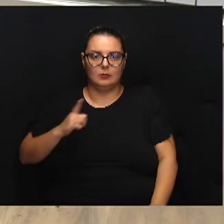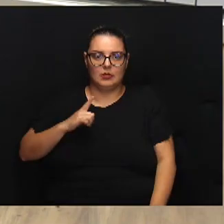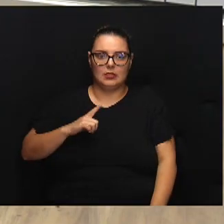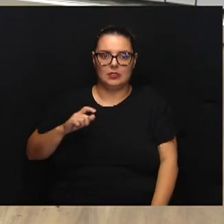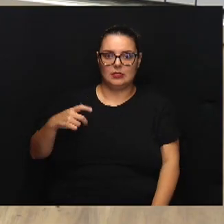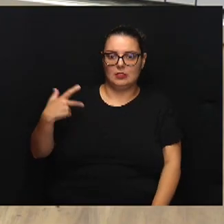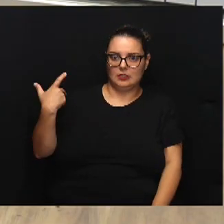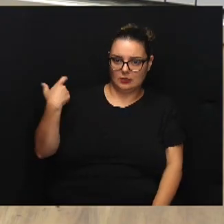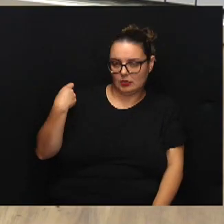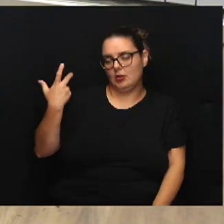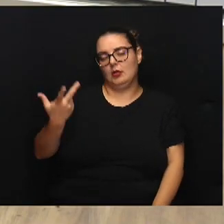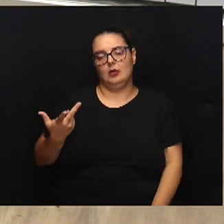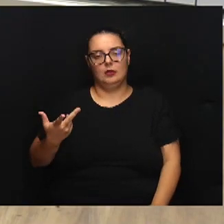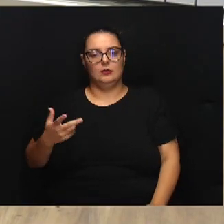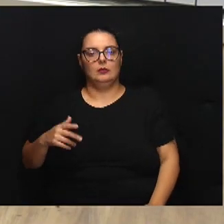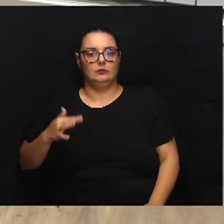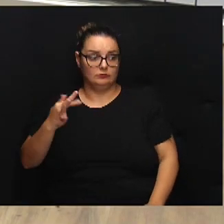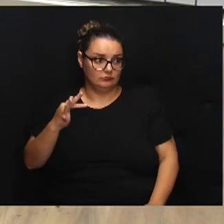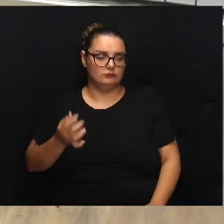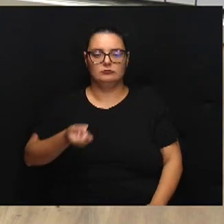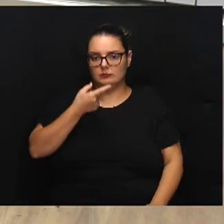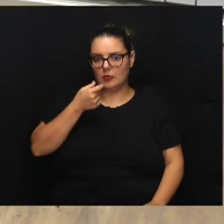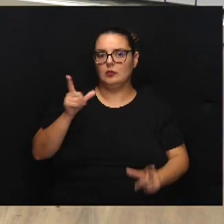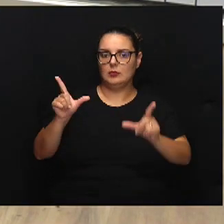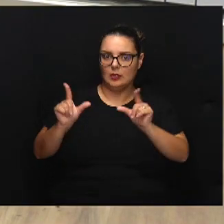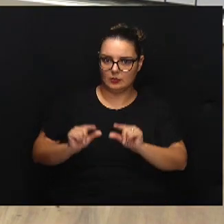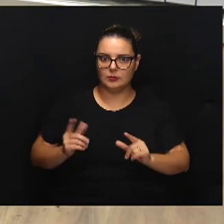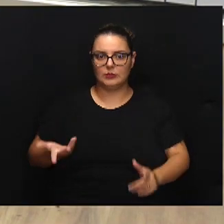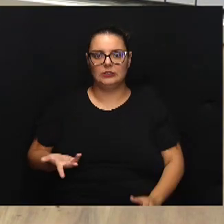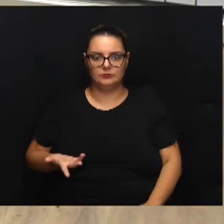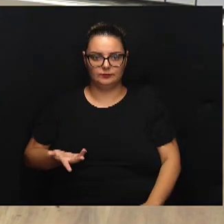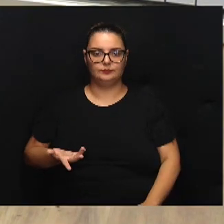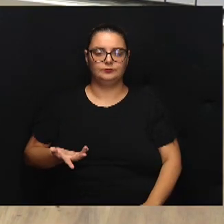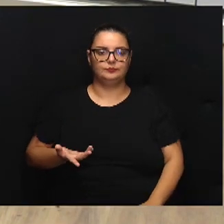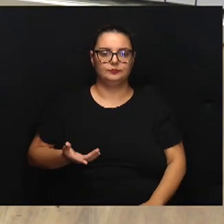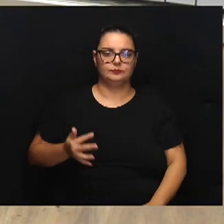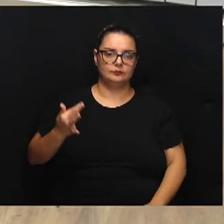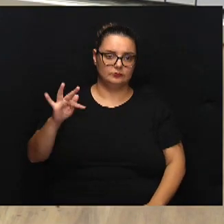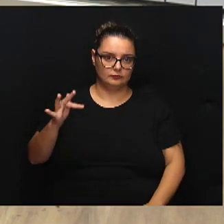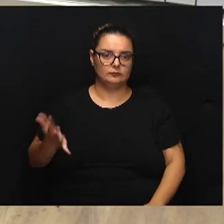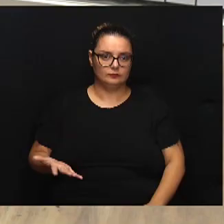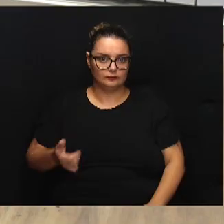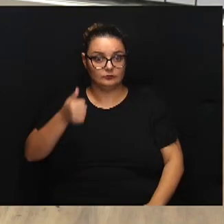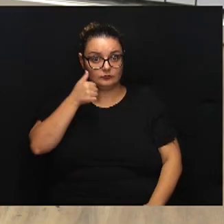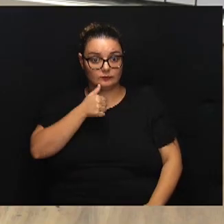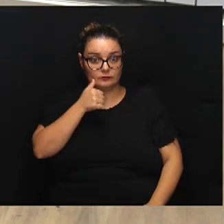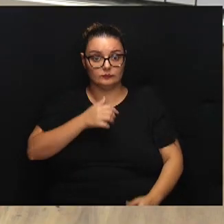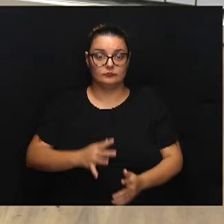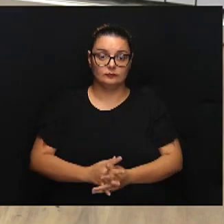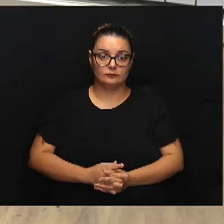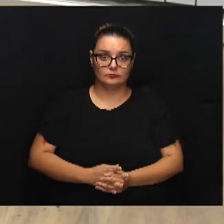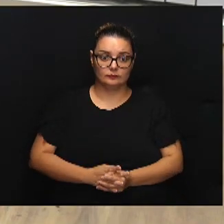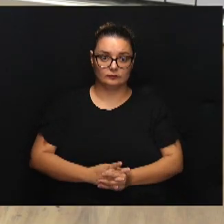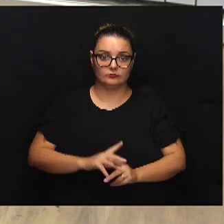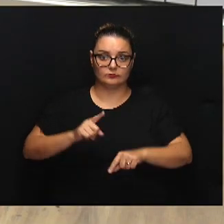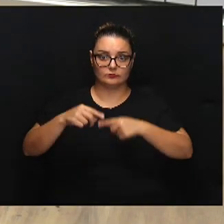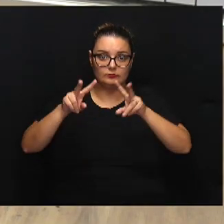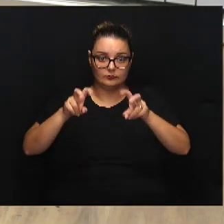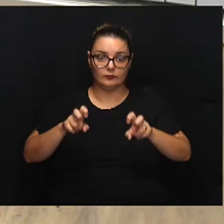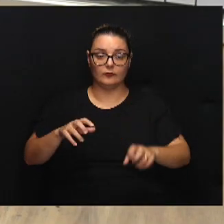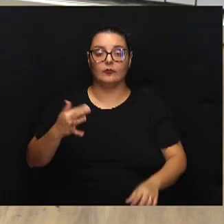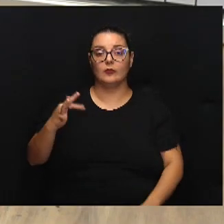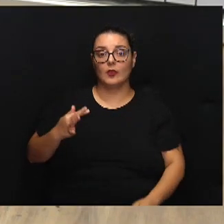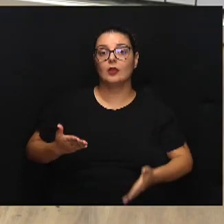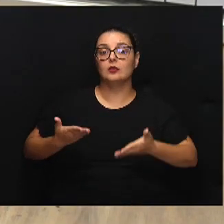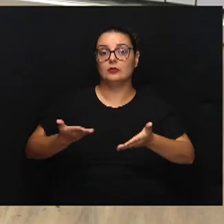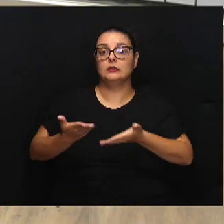foi dito aí, tem outros caminhos para poder amenizar essa dor da mulher. Um outro assunto, além da dor, que eu queria